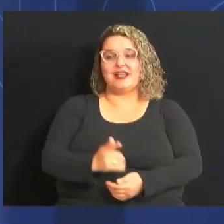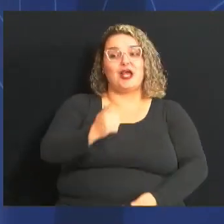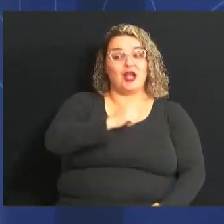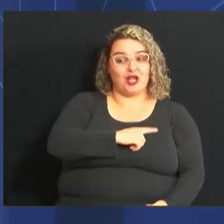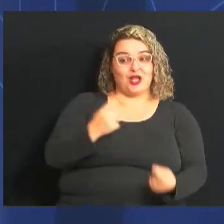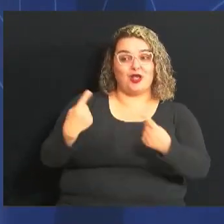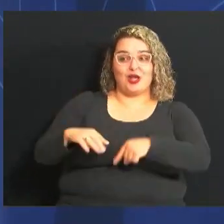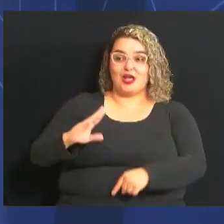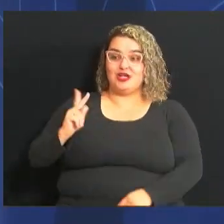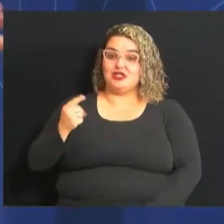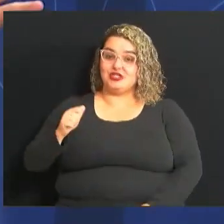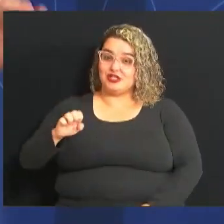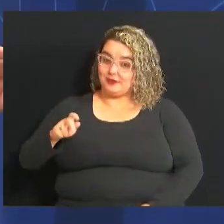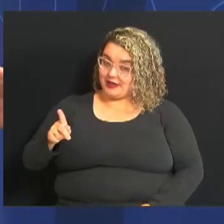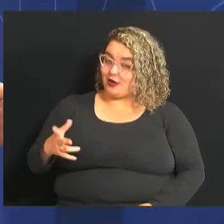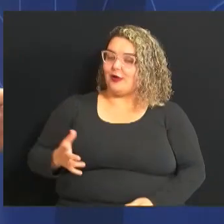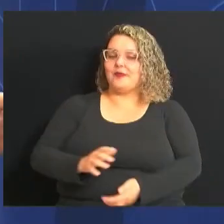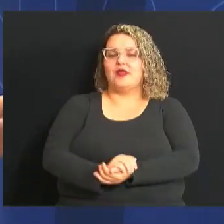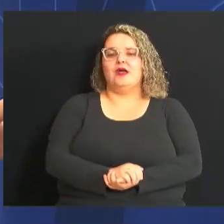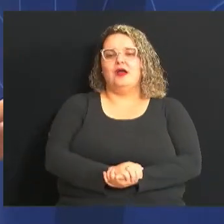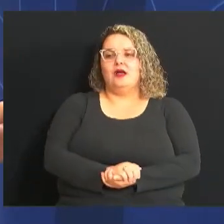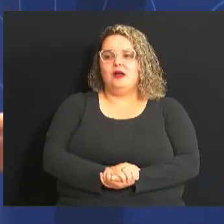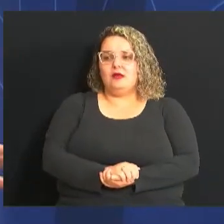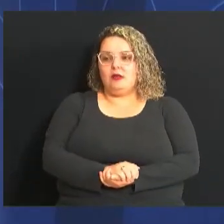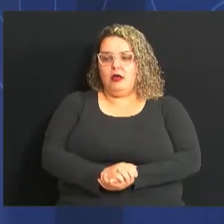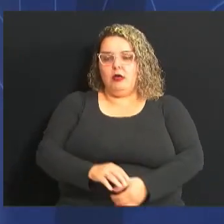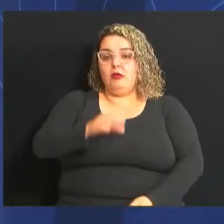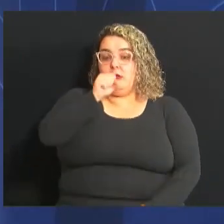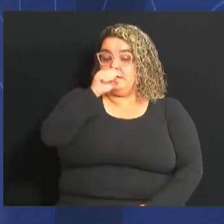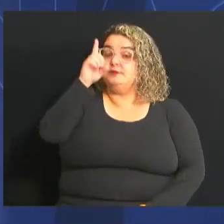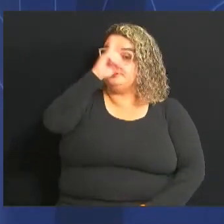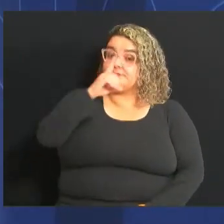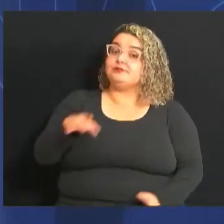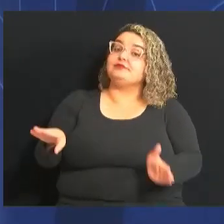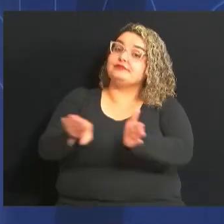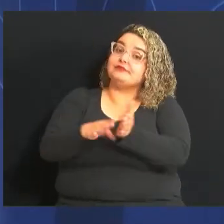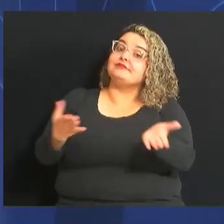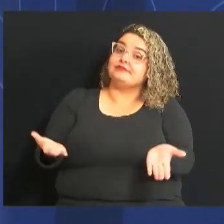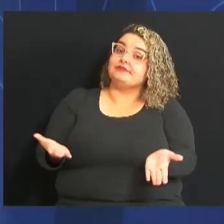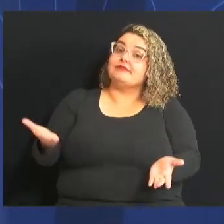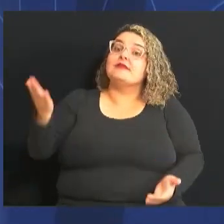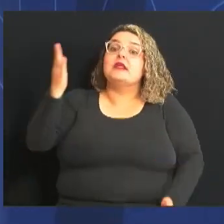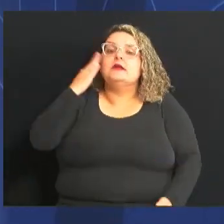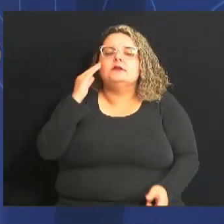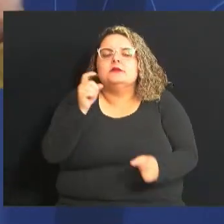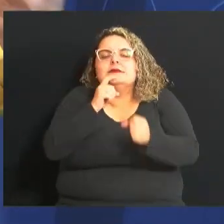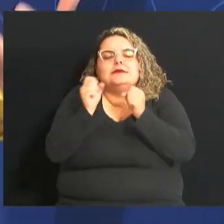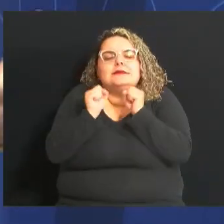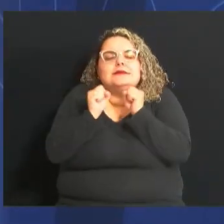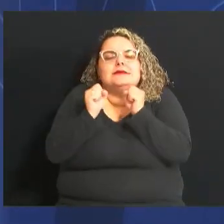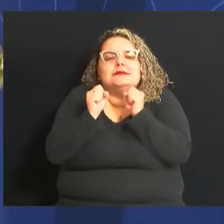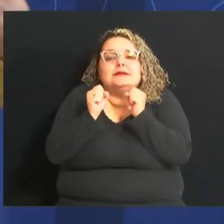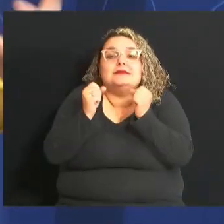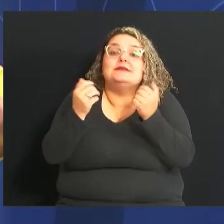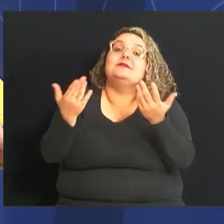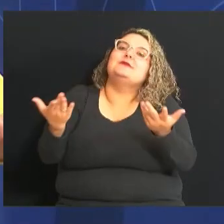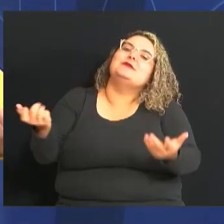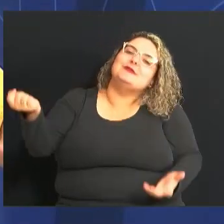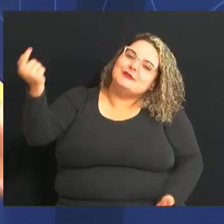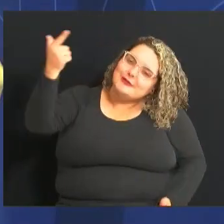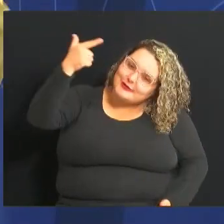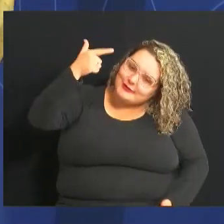e Chapecoense. Bom, fim de semana está chegando, eu sei que está frio, mas ele vai ser de sol, de